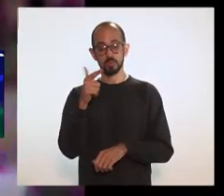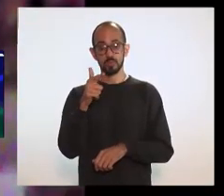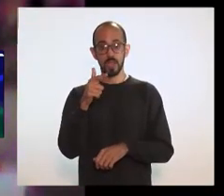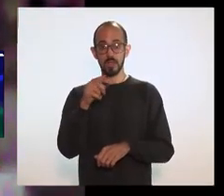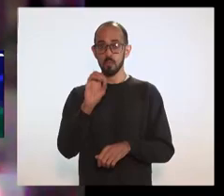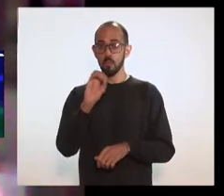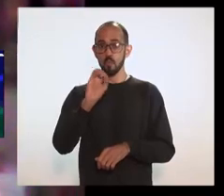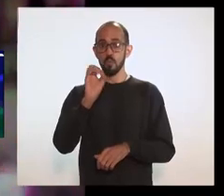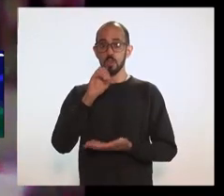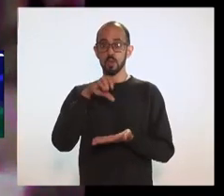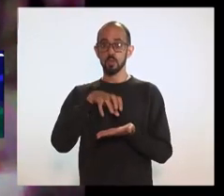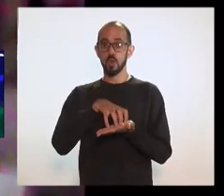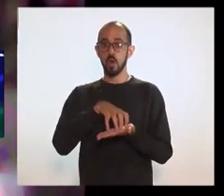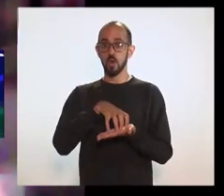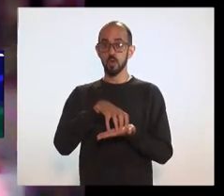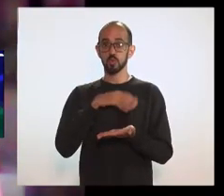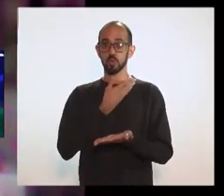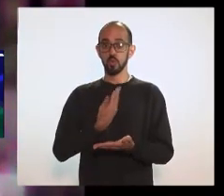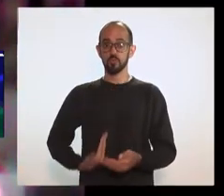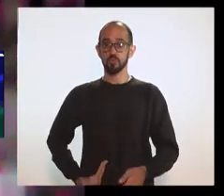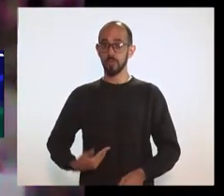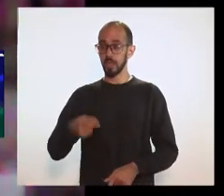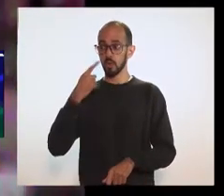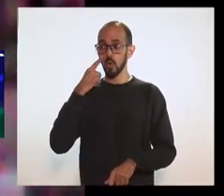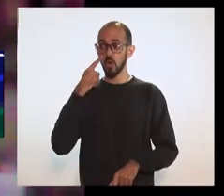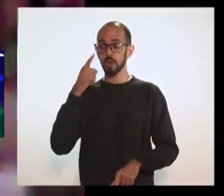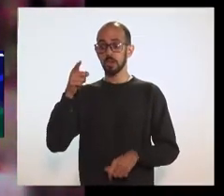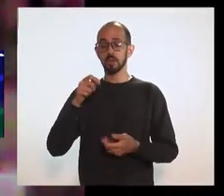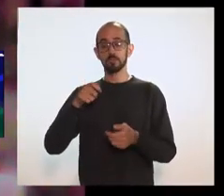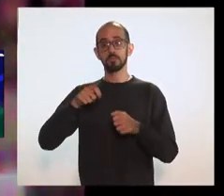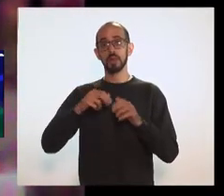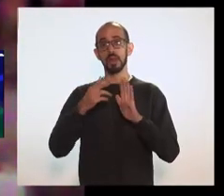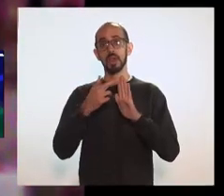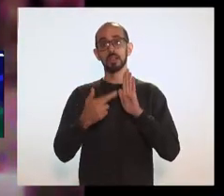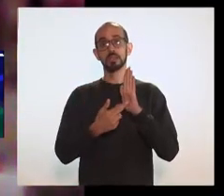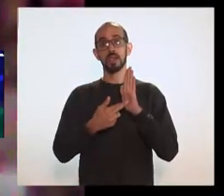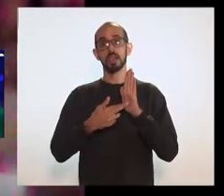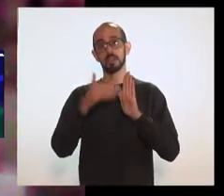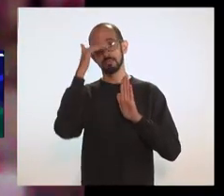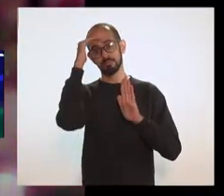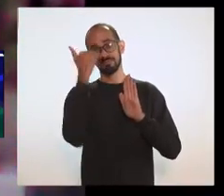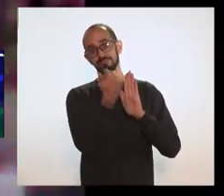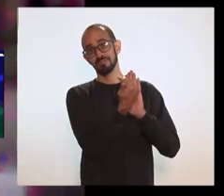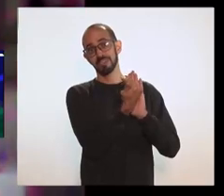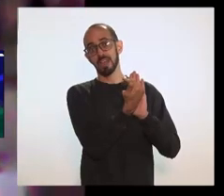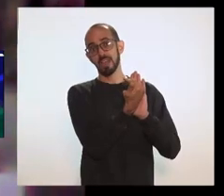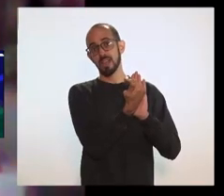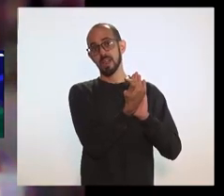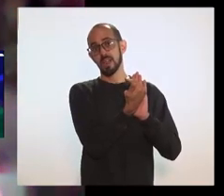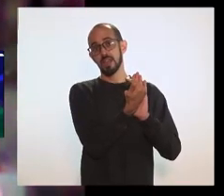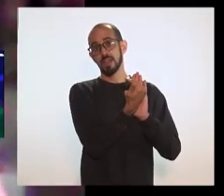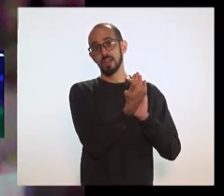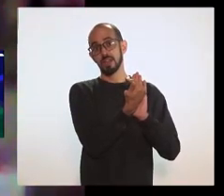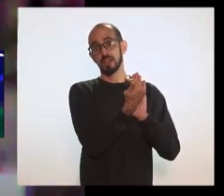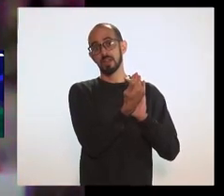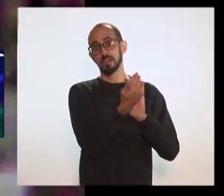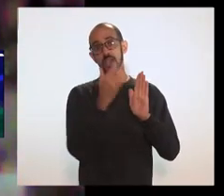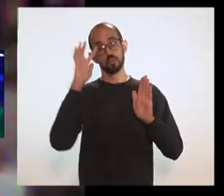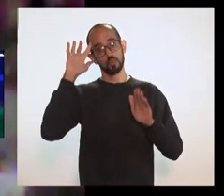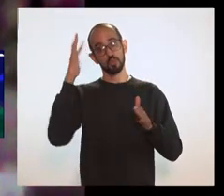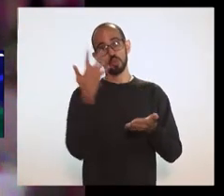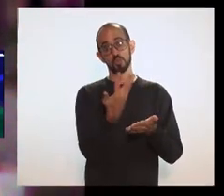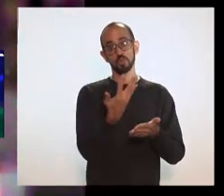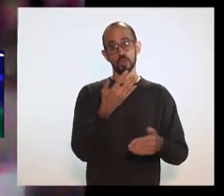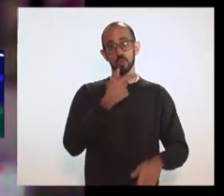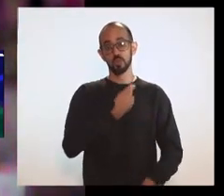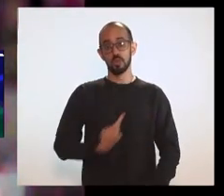estadual que esteja fiscalizando e fazendo cumprir determinações. O que essa medida do governador Cláudio Castro fez